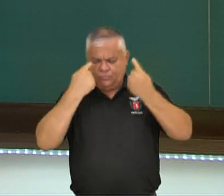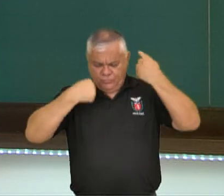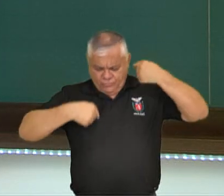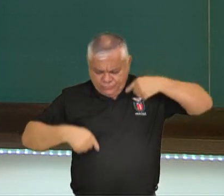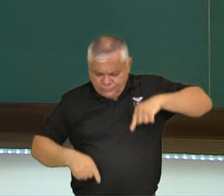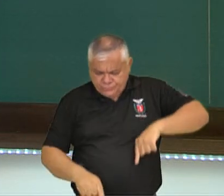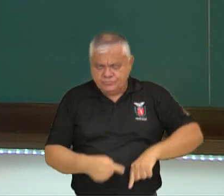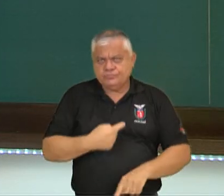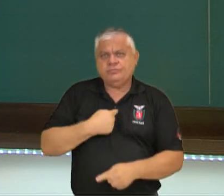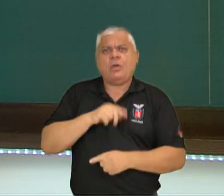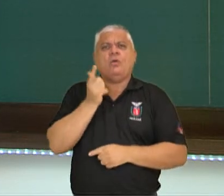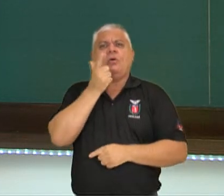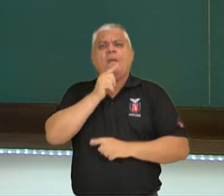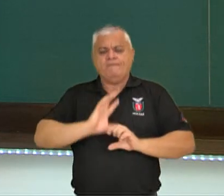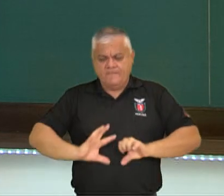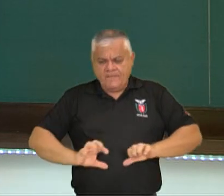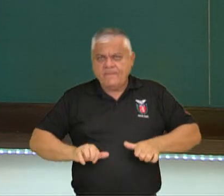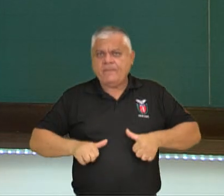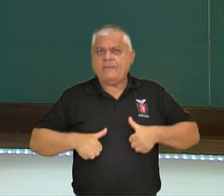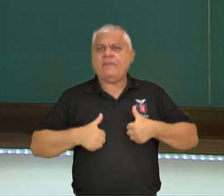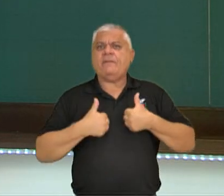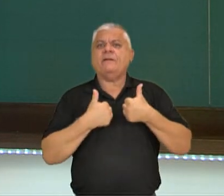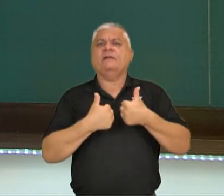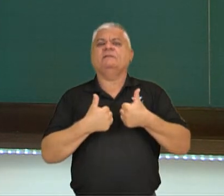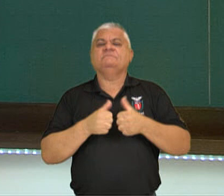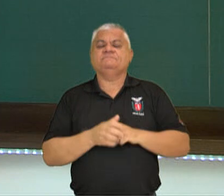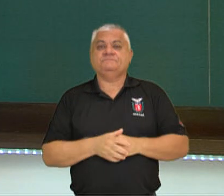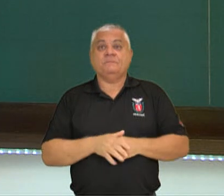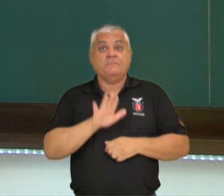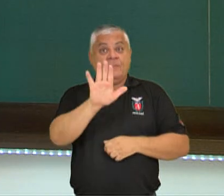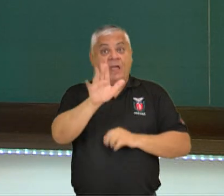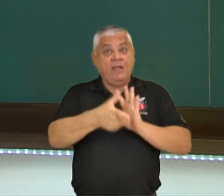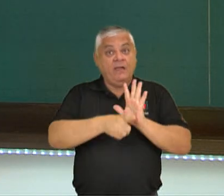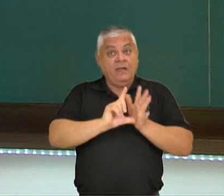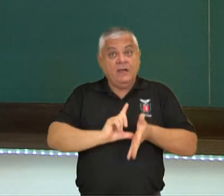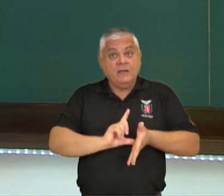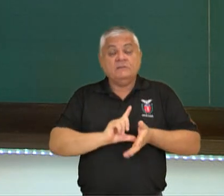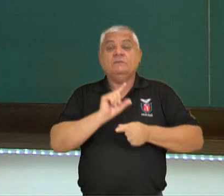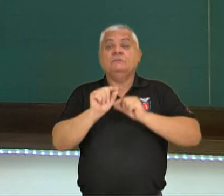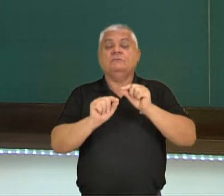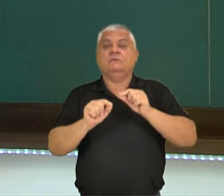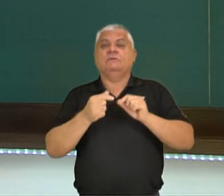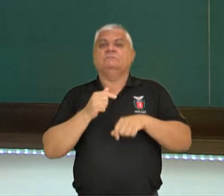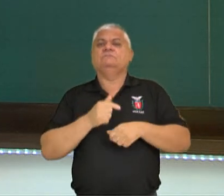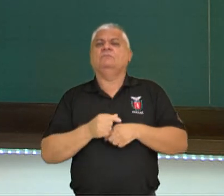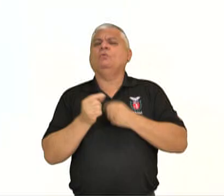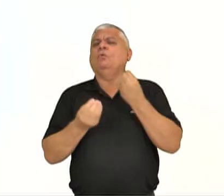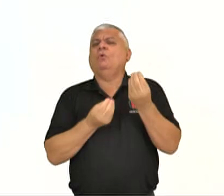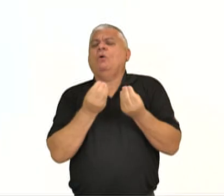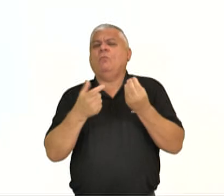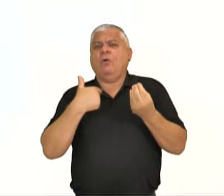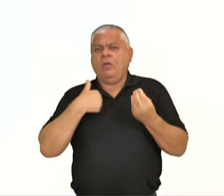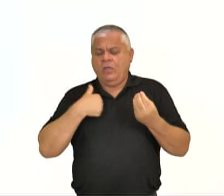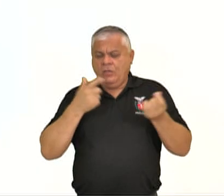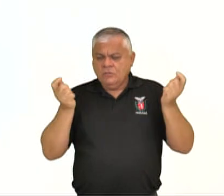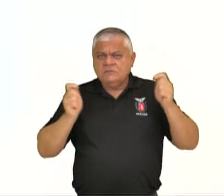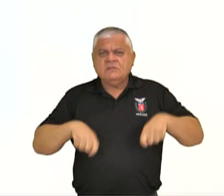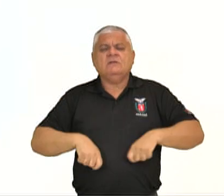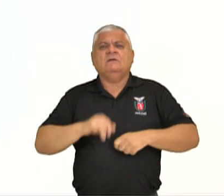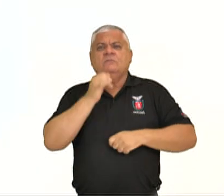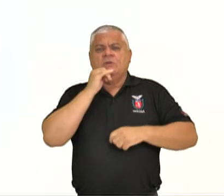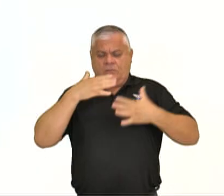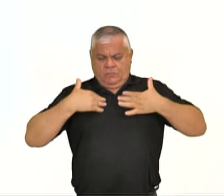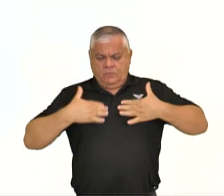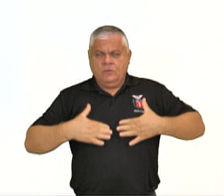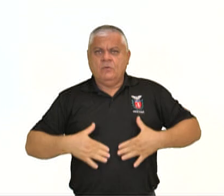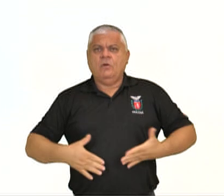gente consegue melhorar. Mas antes, para início de conversa, como eu posso ter um